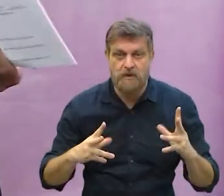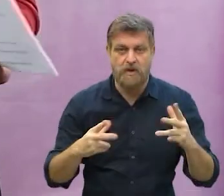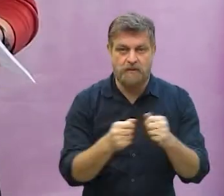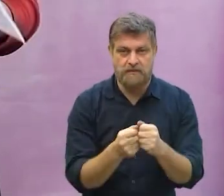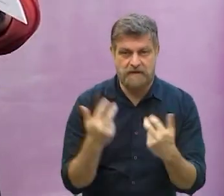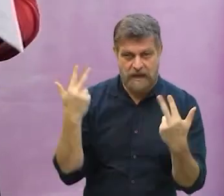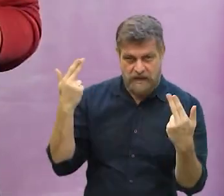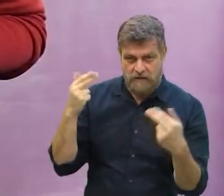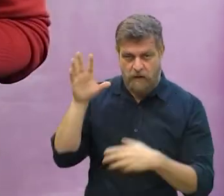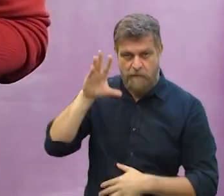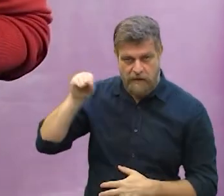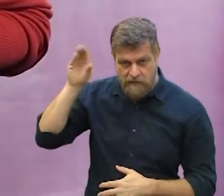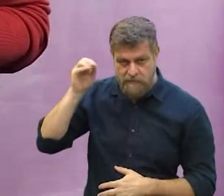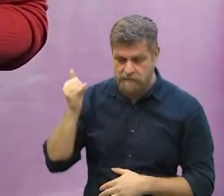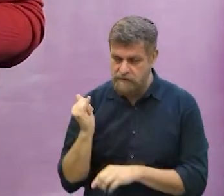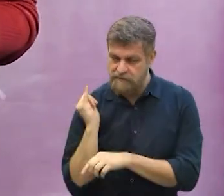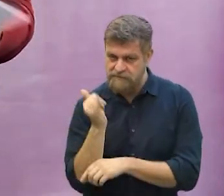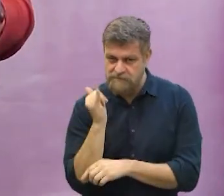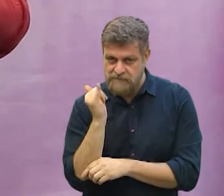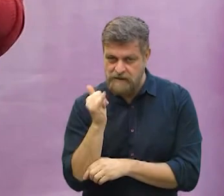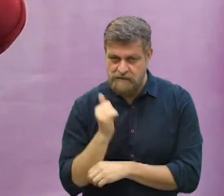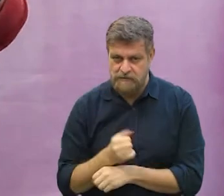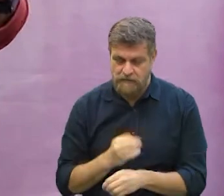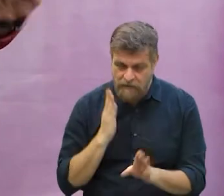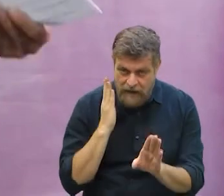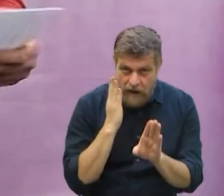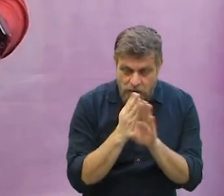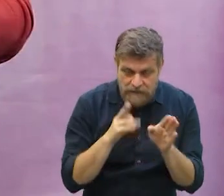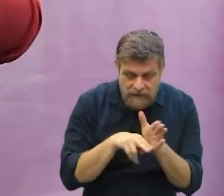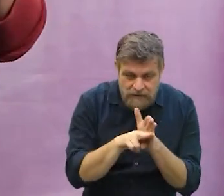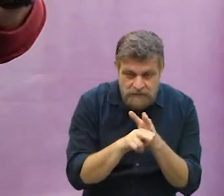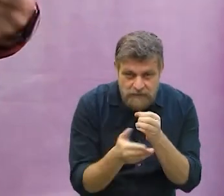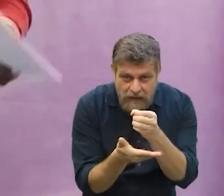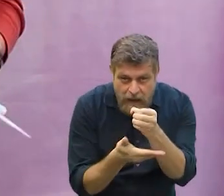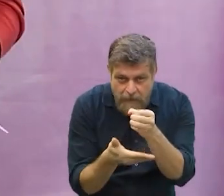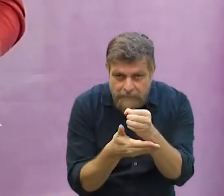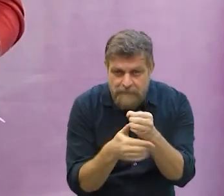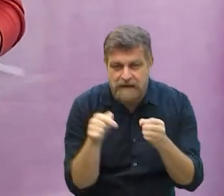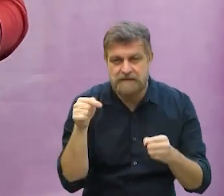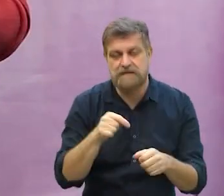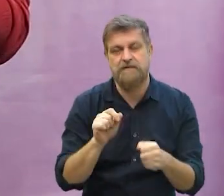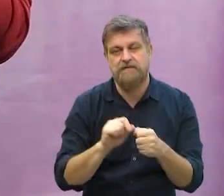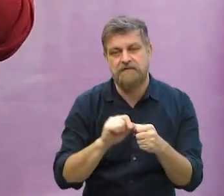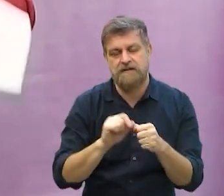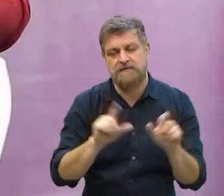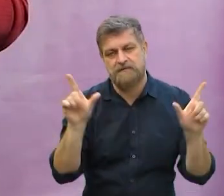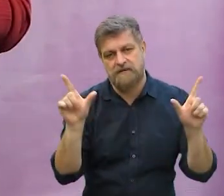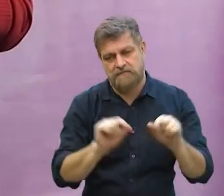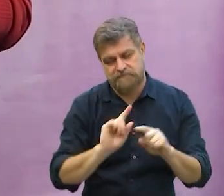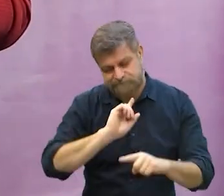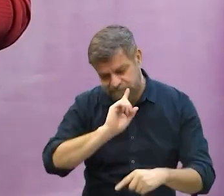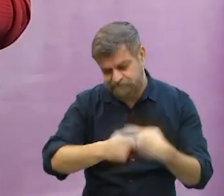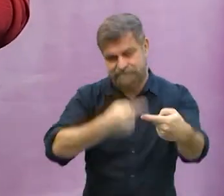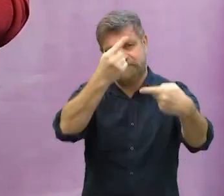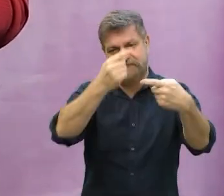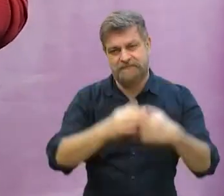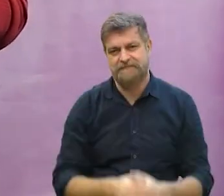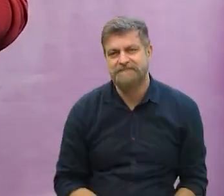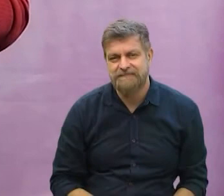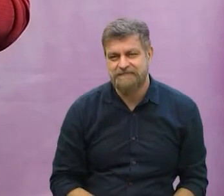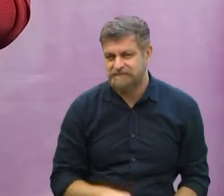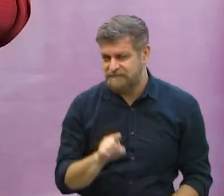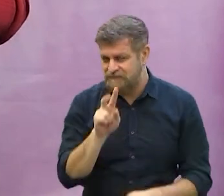os exames. Como o doutor Wagner disse, o tratamento precoce, o diagnóstico precoce, tudo aí fazem